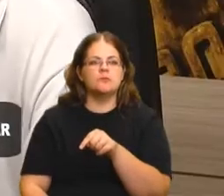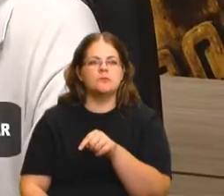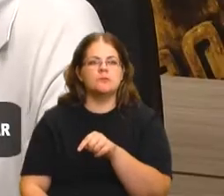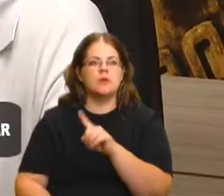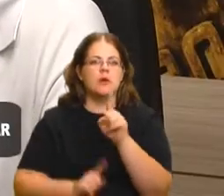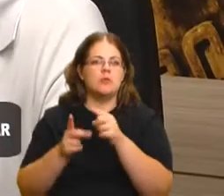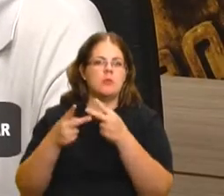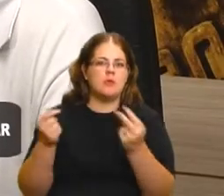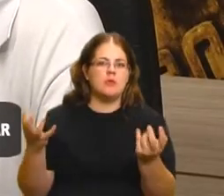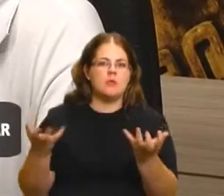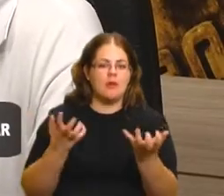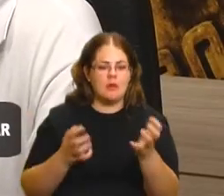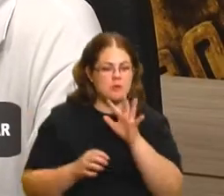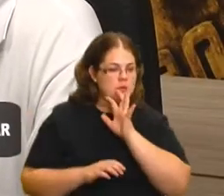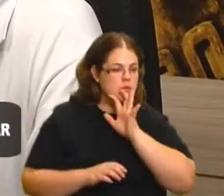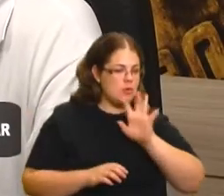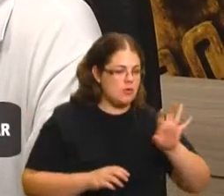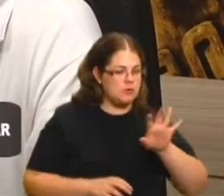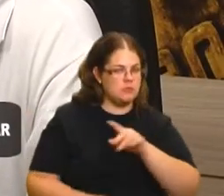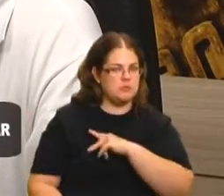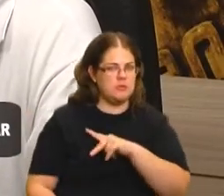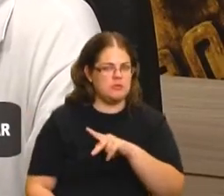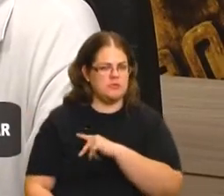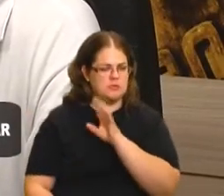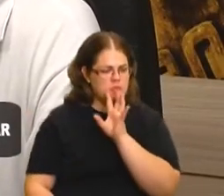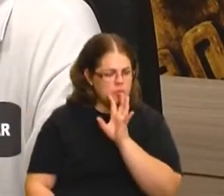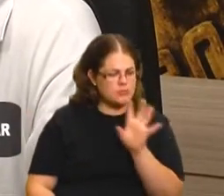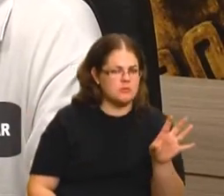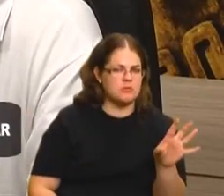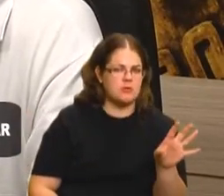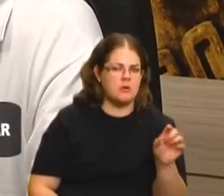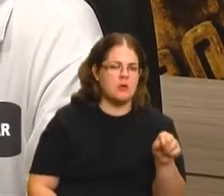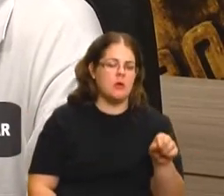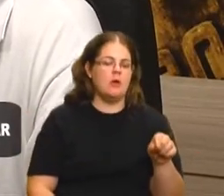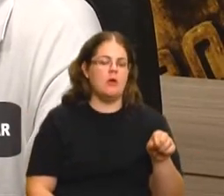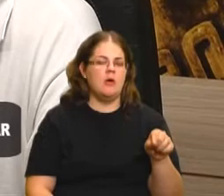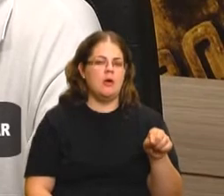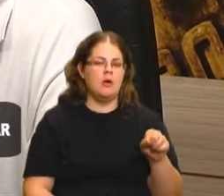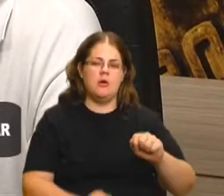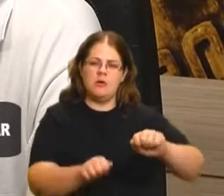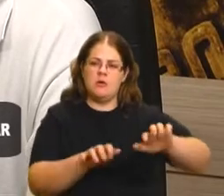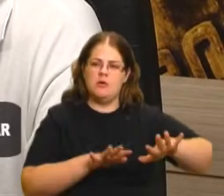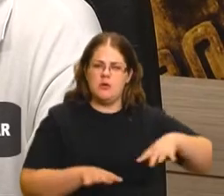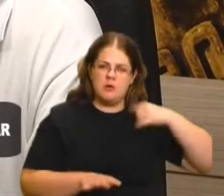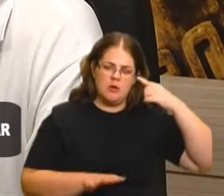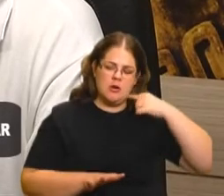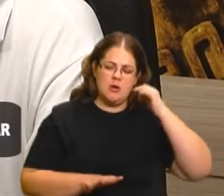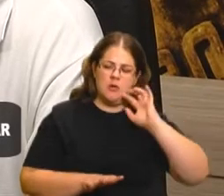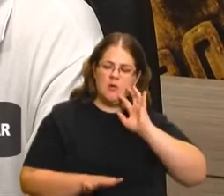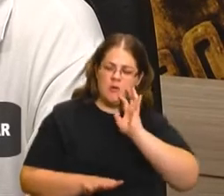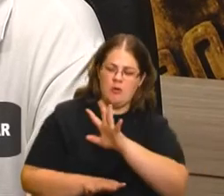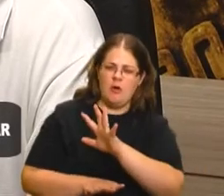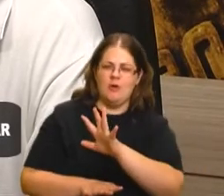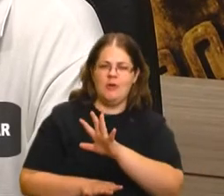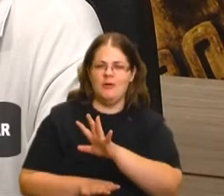alguma medida do Executivo, ele foi